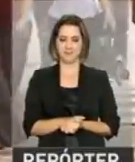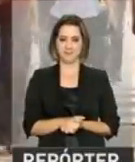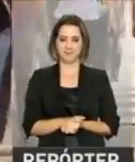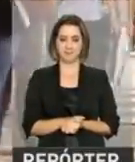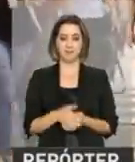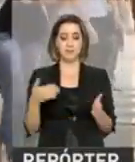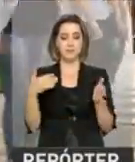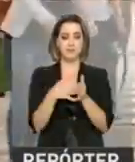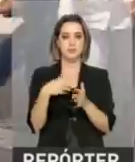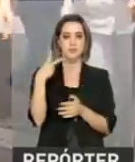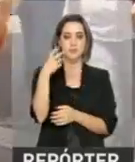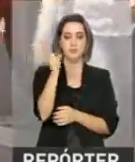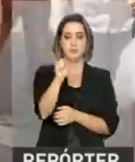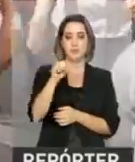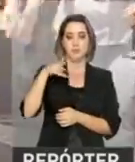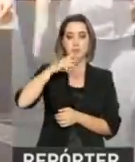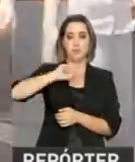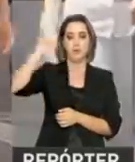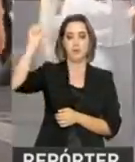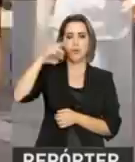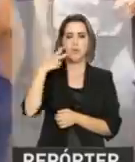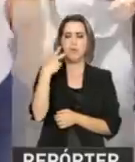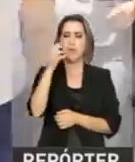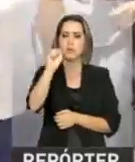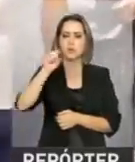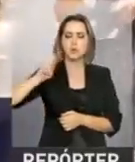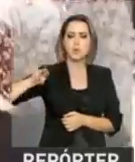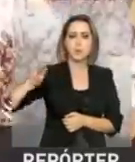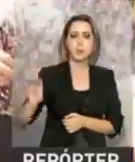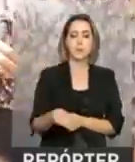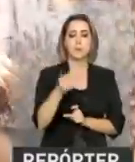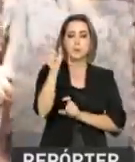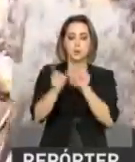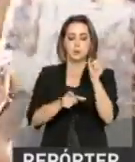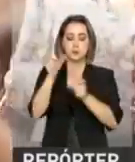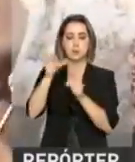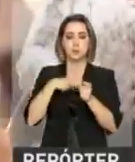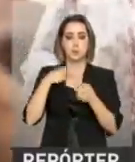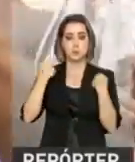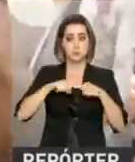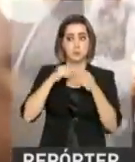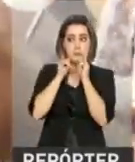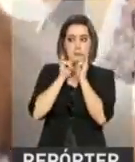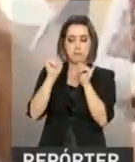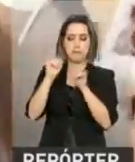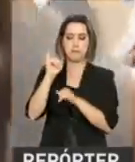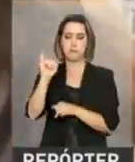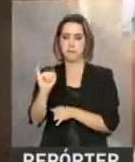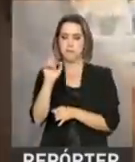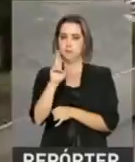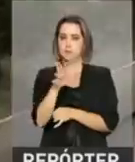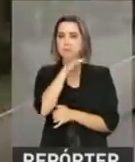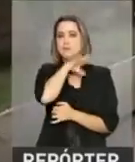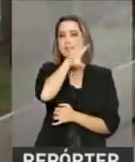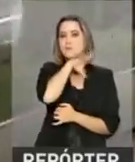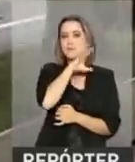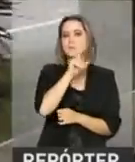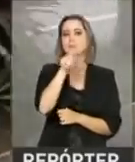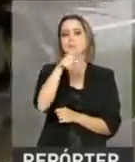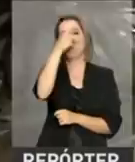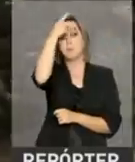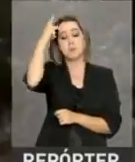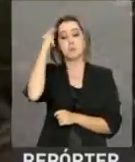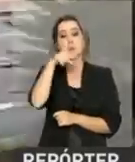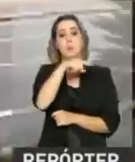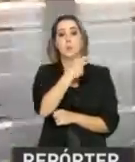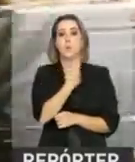de abril, 28 milhões e 300 mil contribuintes devem prestar contas à Receita Federal. É o imposto de renda. Gente como o